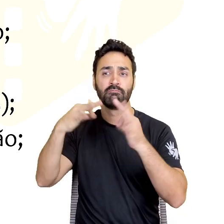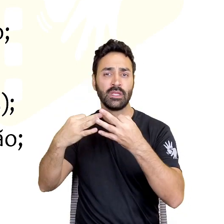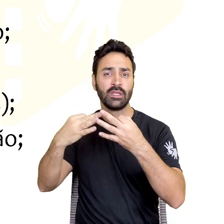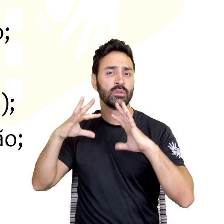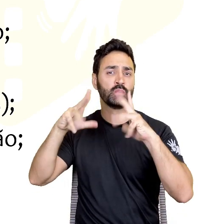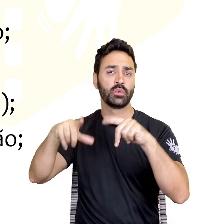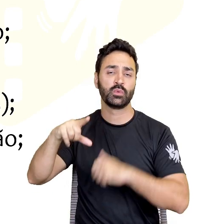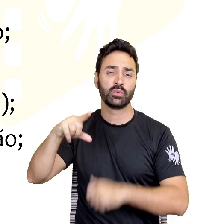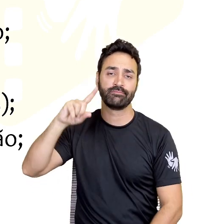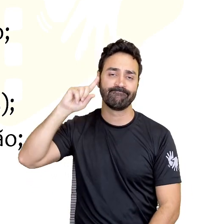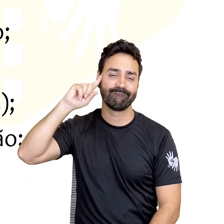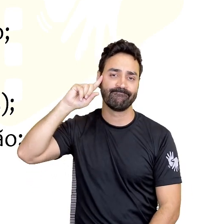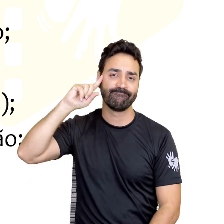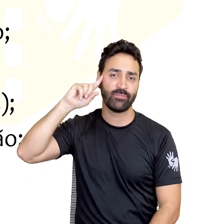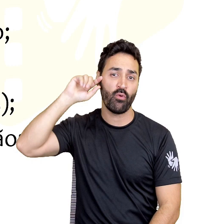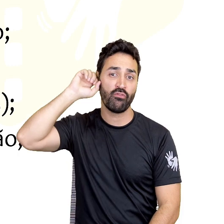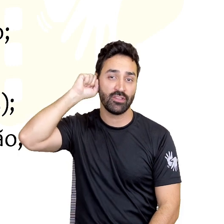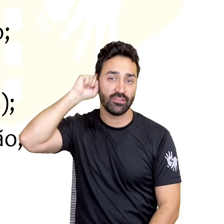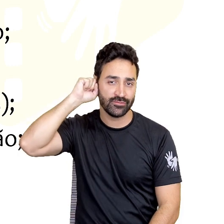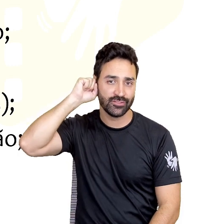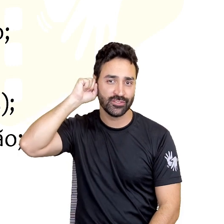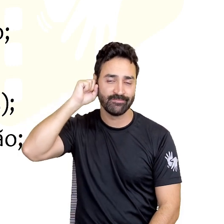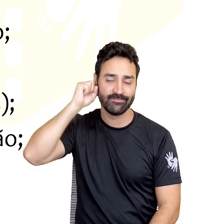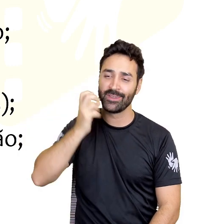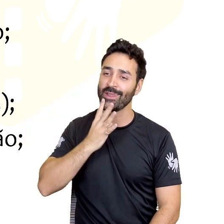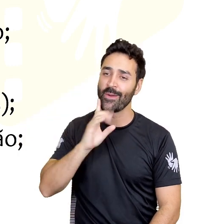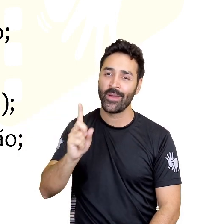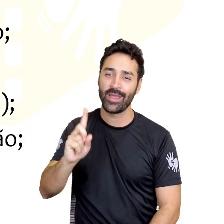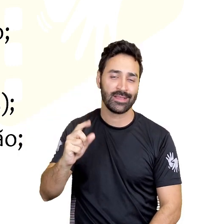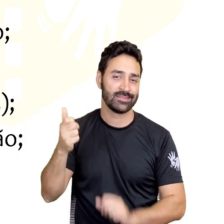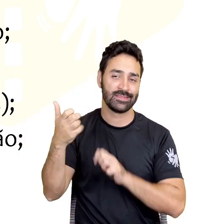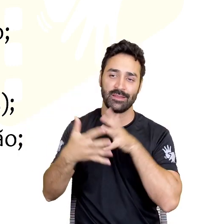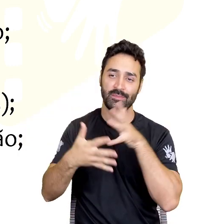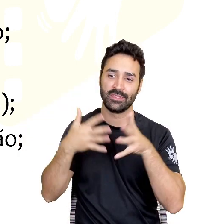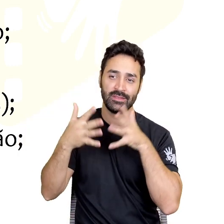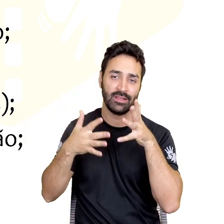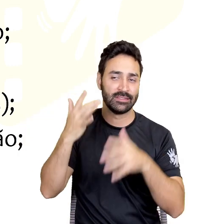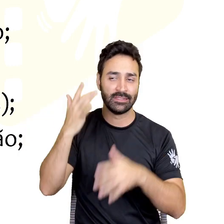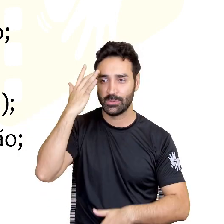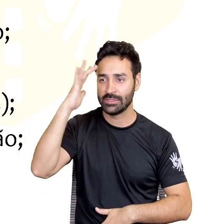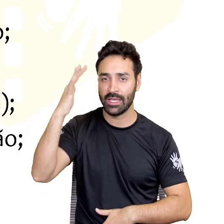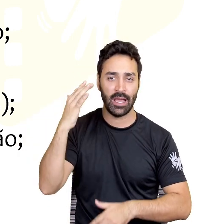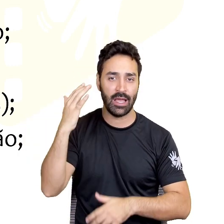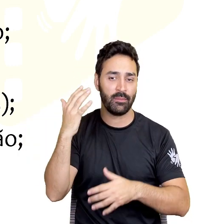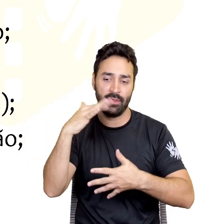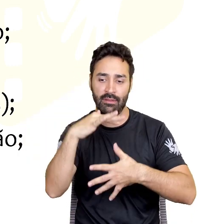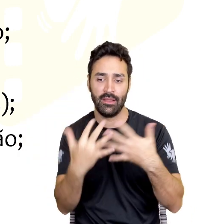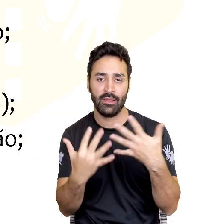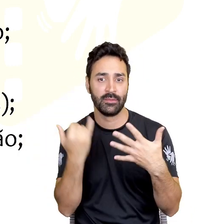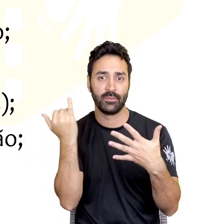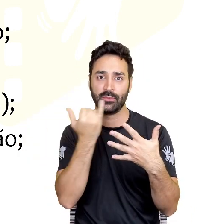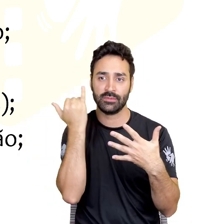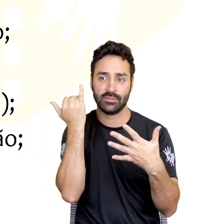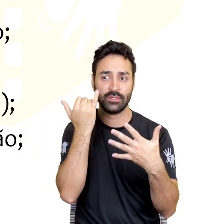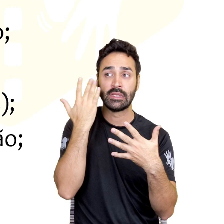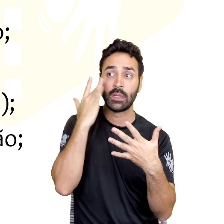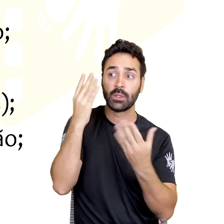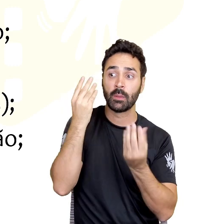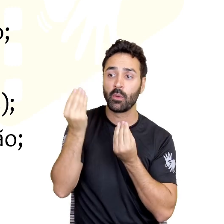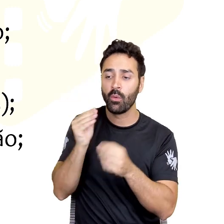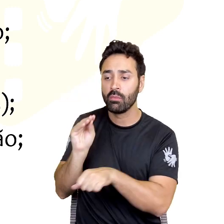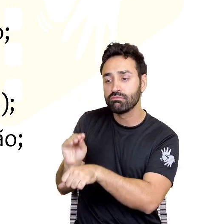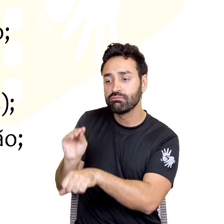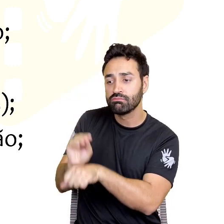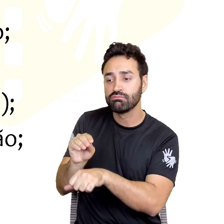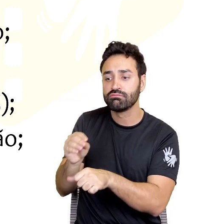sinais, que não sabem a importância dessa língua e que não sabem como que eles vão criar o filho. É engraçado isso, a gente pensa